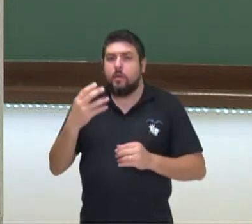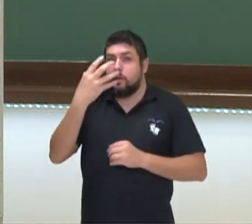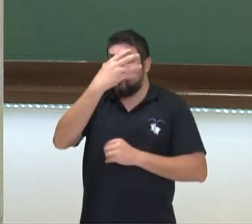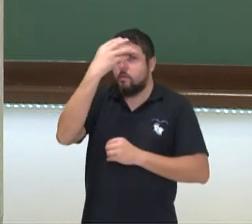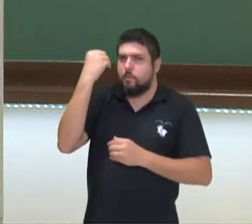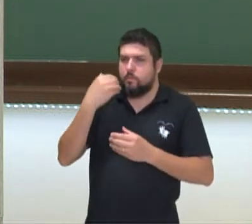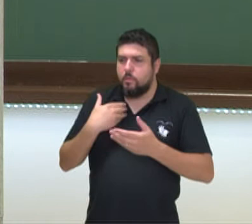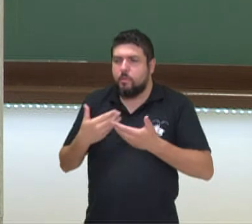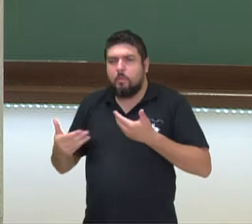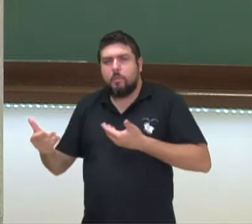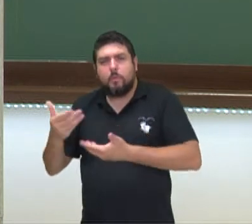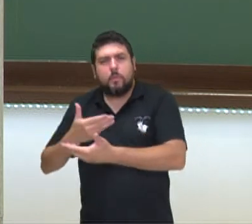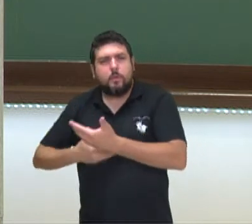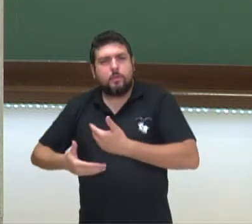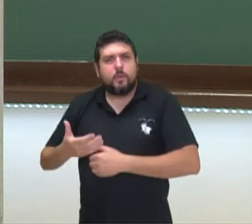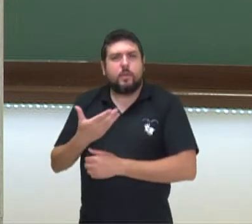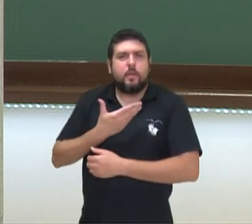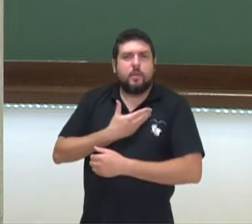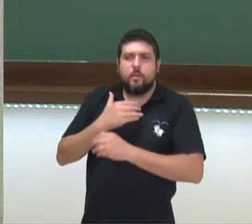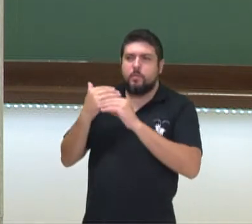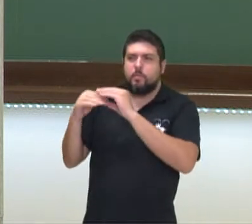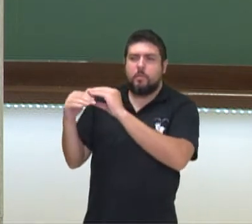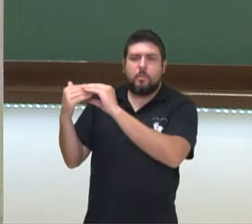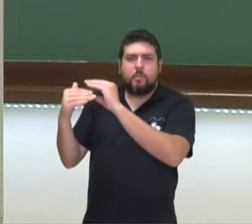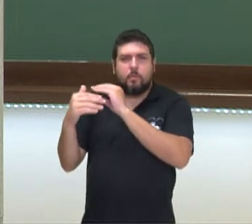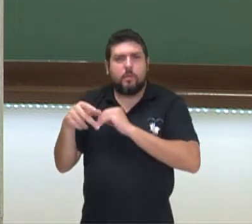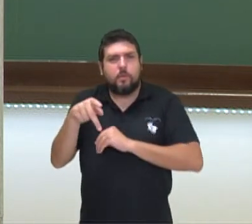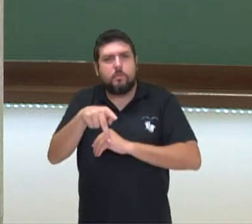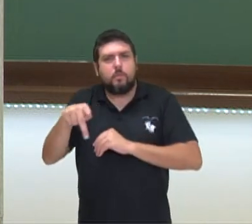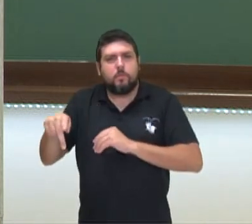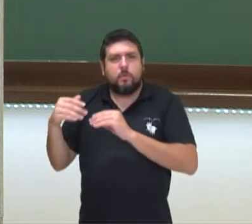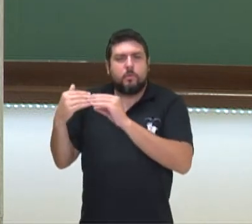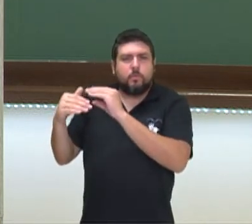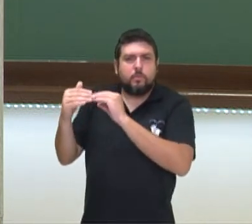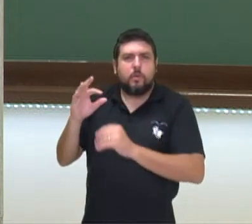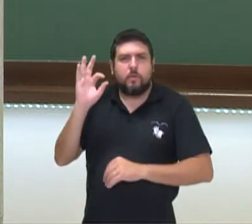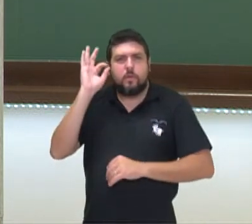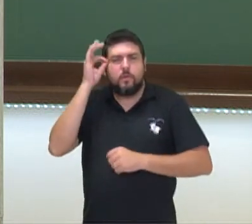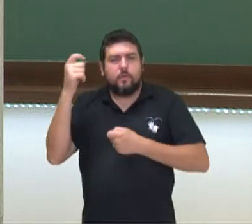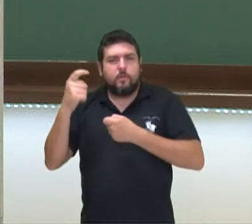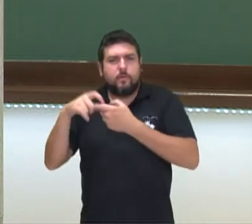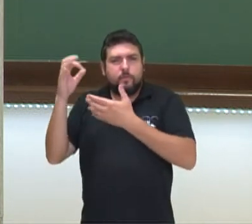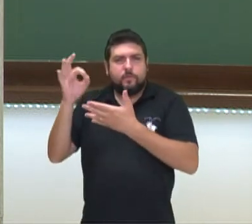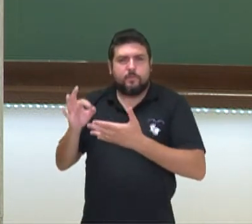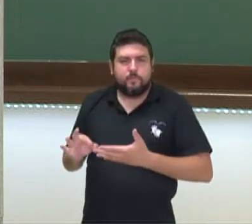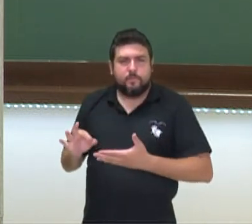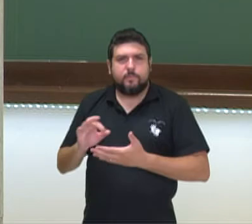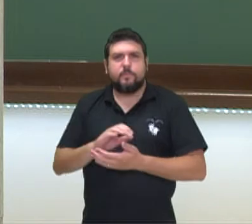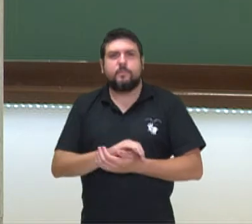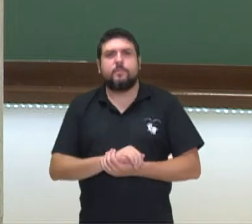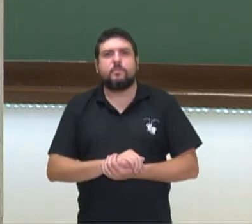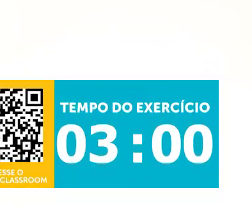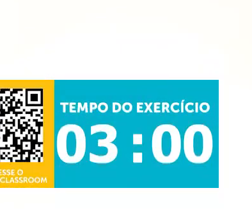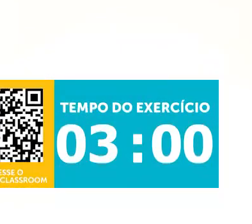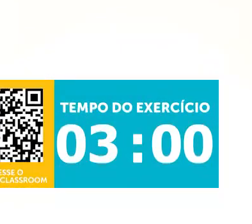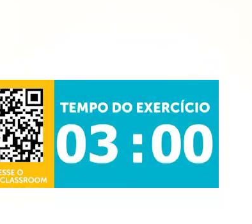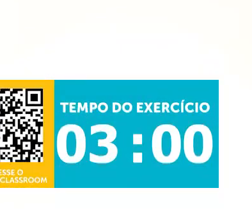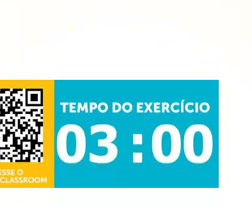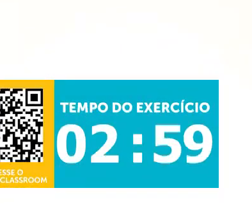suas atividades, de conversar com seus colegas, com o seu professor, e a gente volta a fazer a correção dessa atividade.